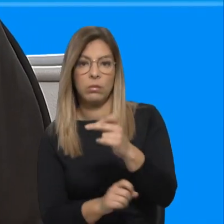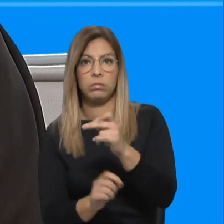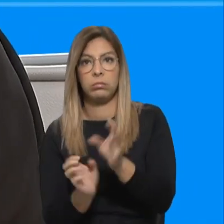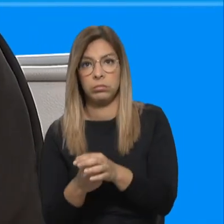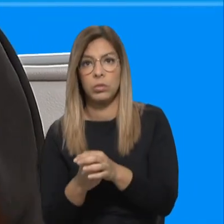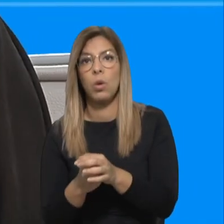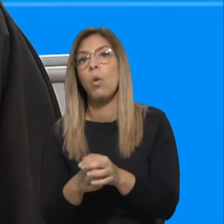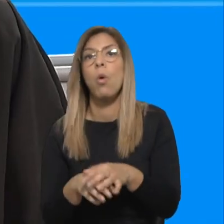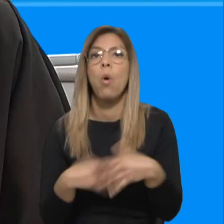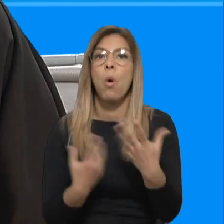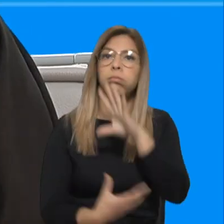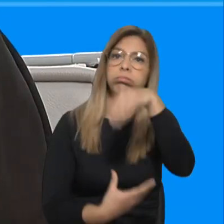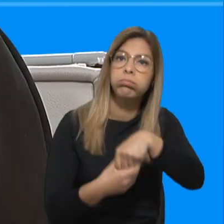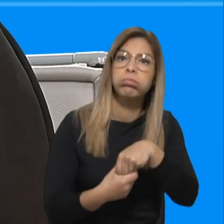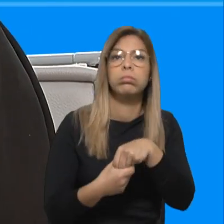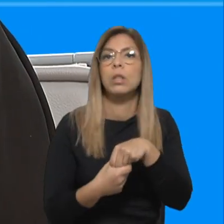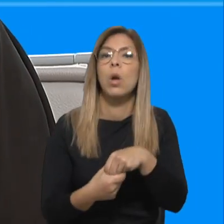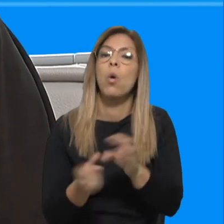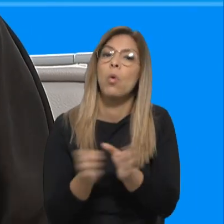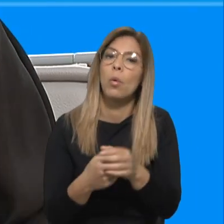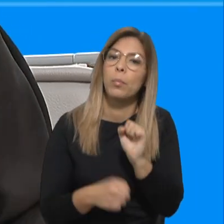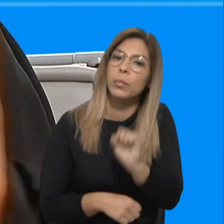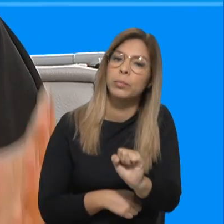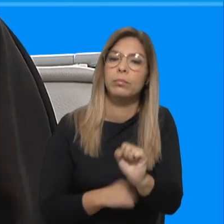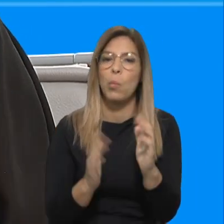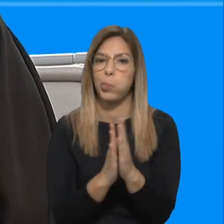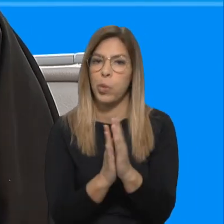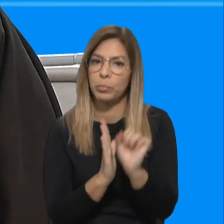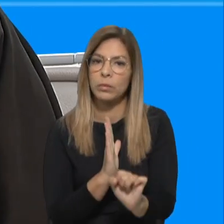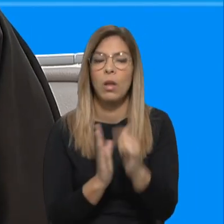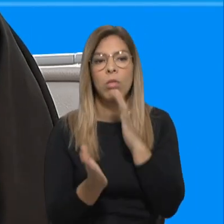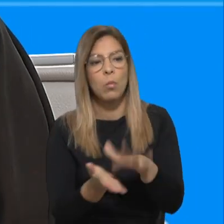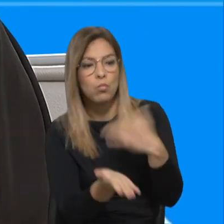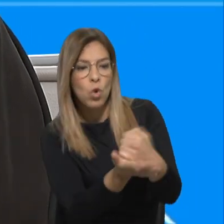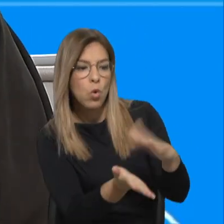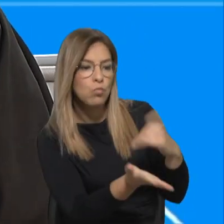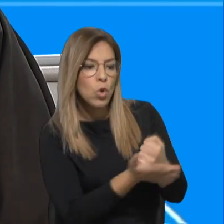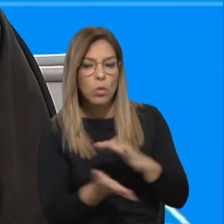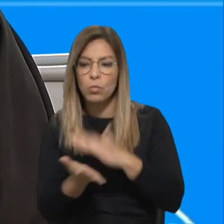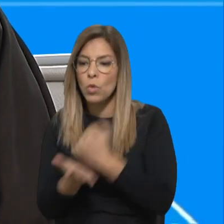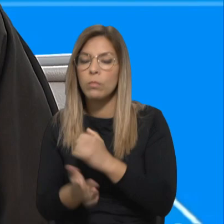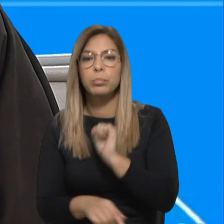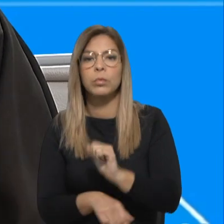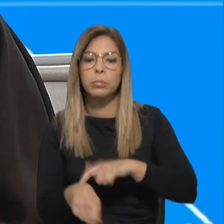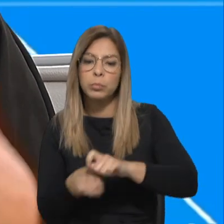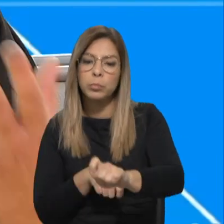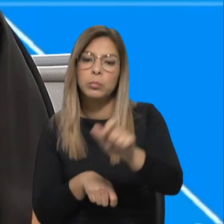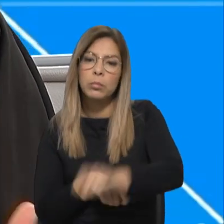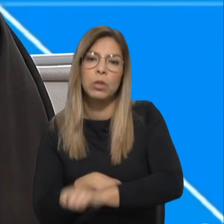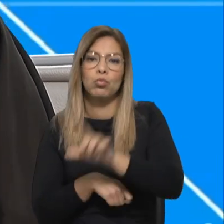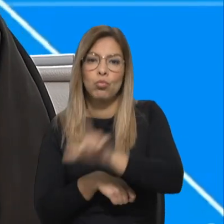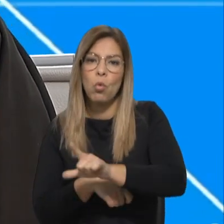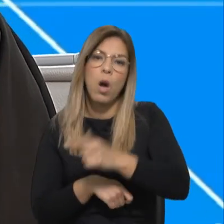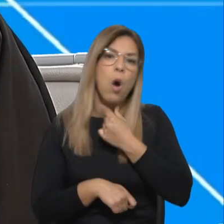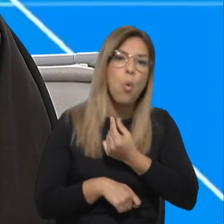designado ou pela congregação religiosa ou pela Comissão Diocesana, consiga terminar aqui todas estas entrevistas durante o mês de julho, agosto, e que depois